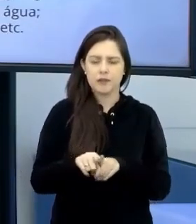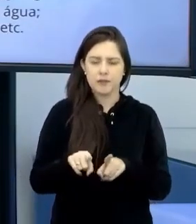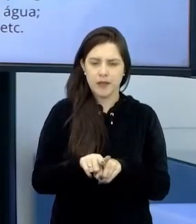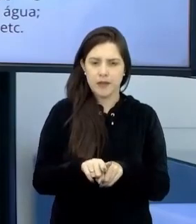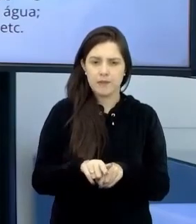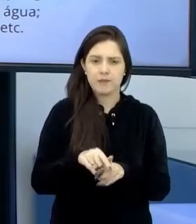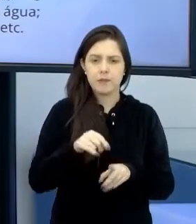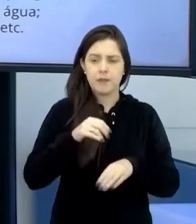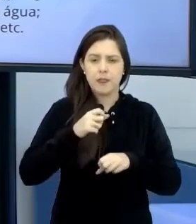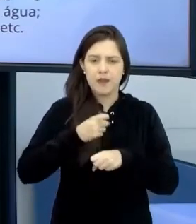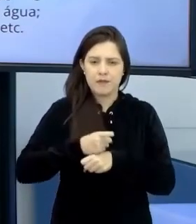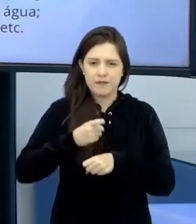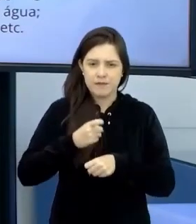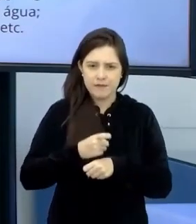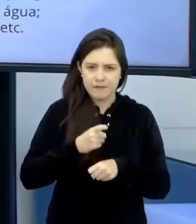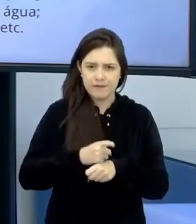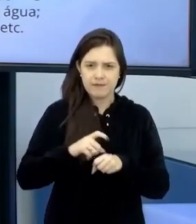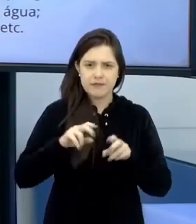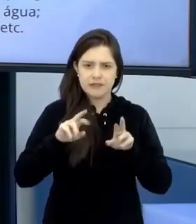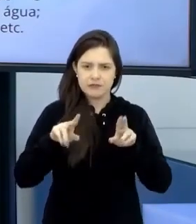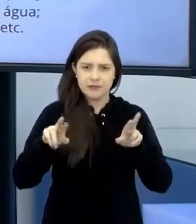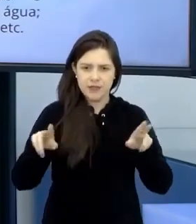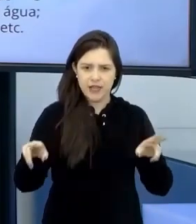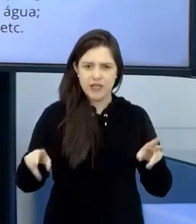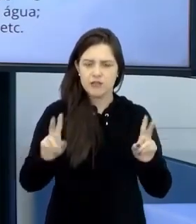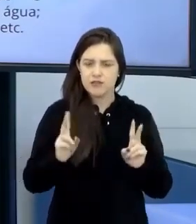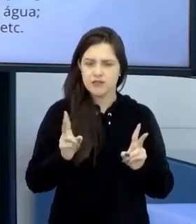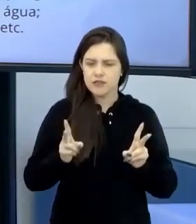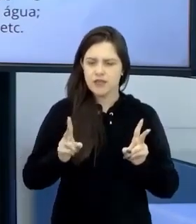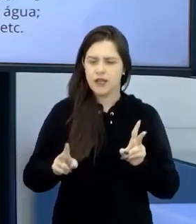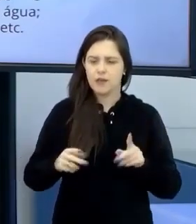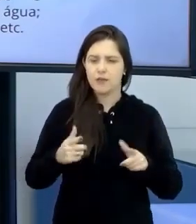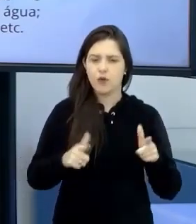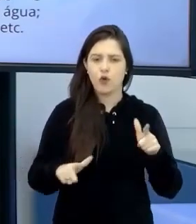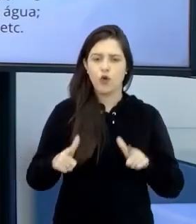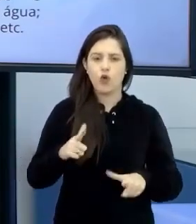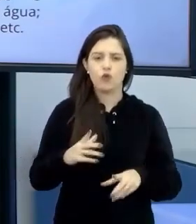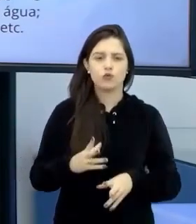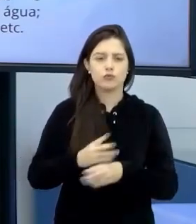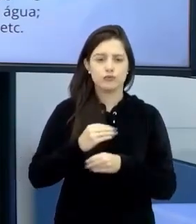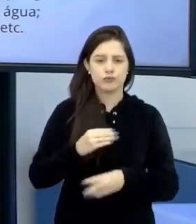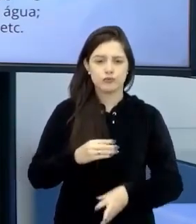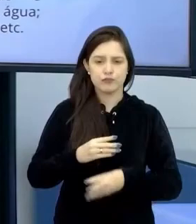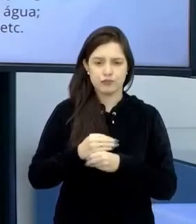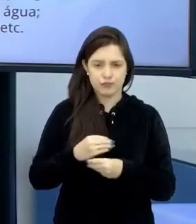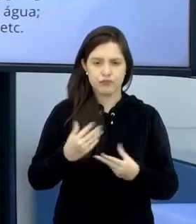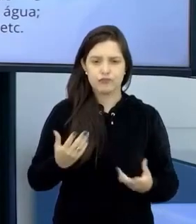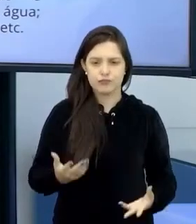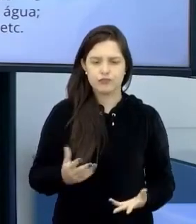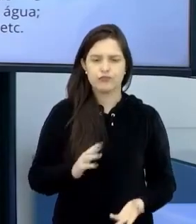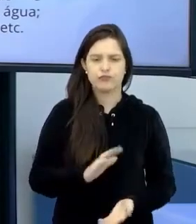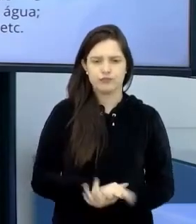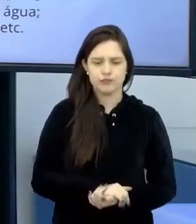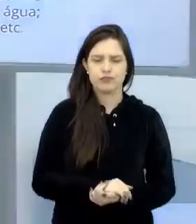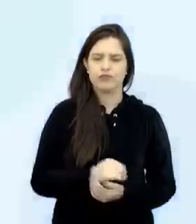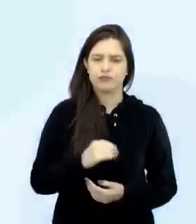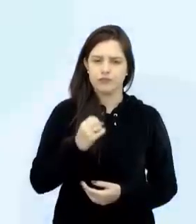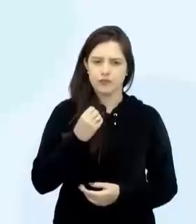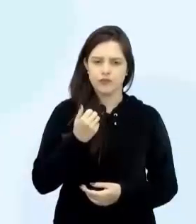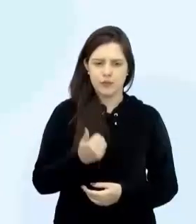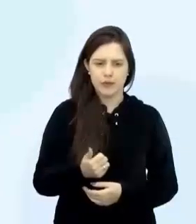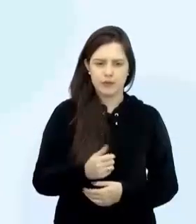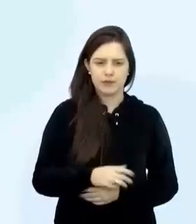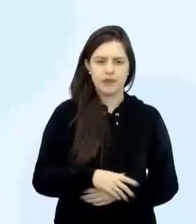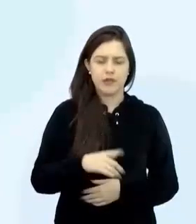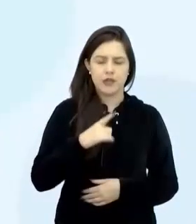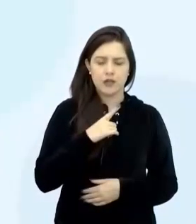comportamento diferente dos outros compostos que se encontram nesse estado. Está bem? Muito bem. Aí nós vamos